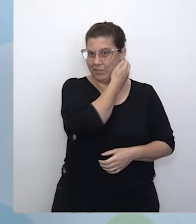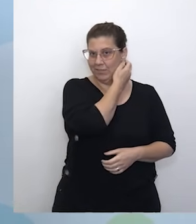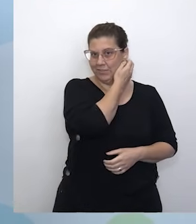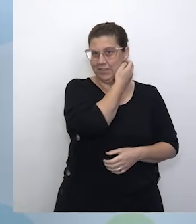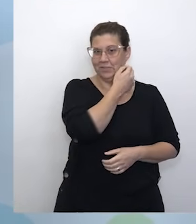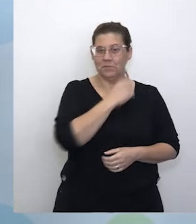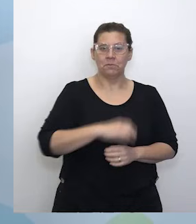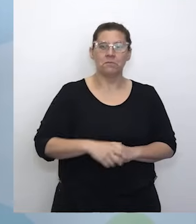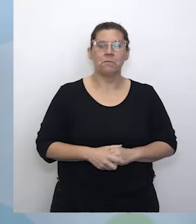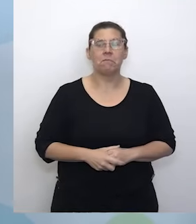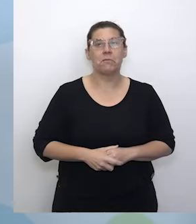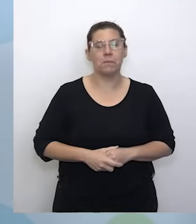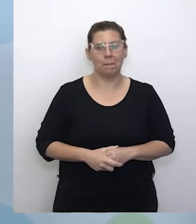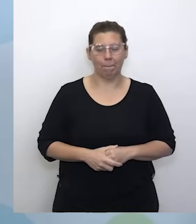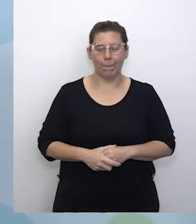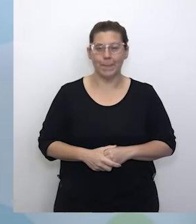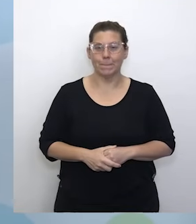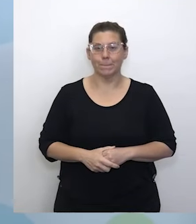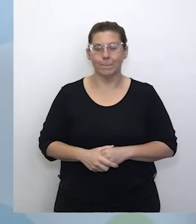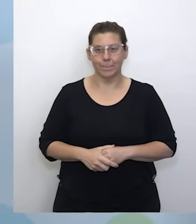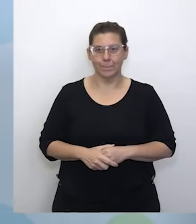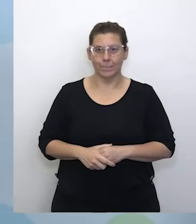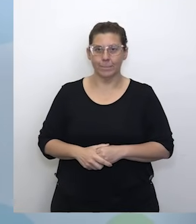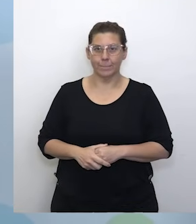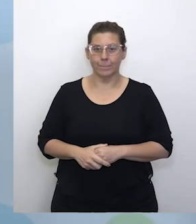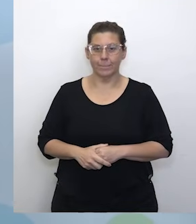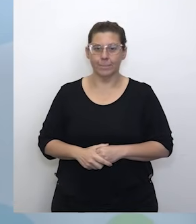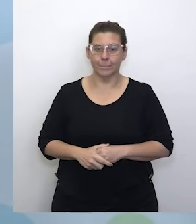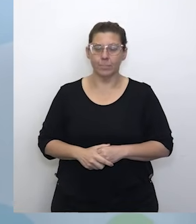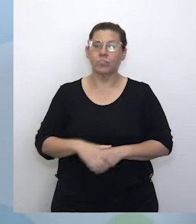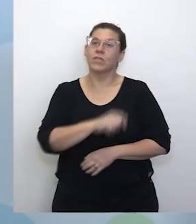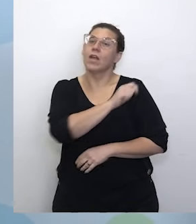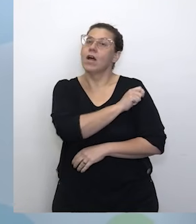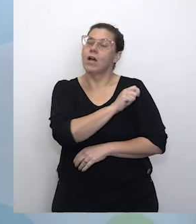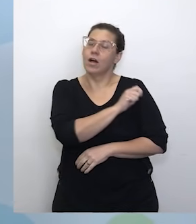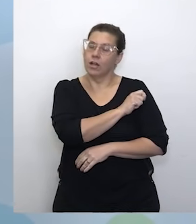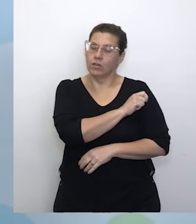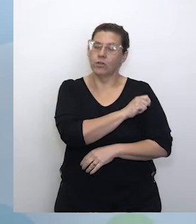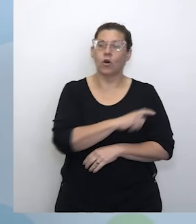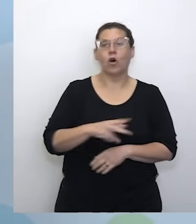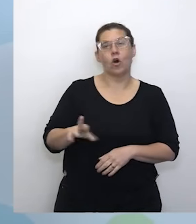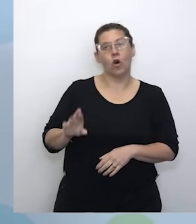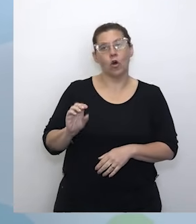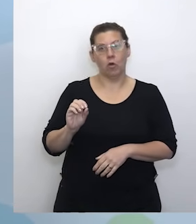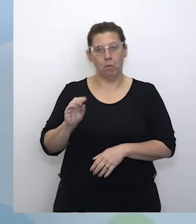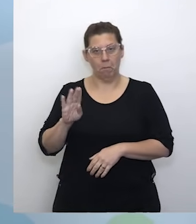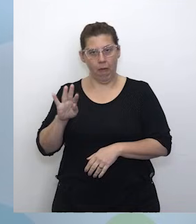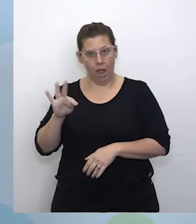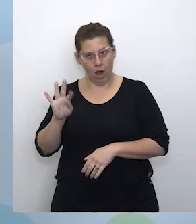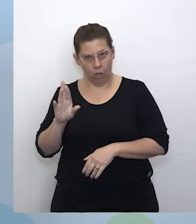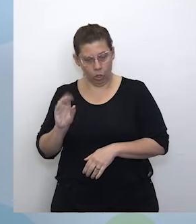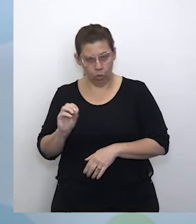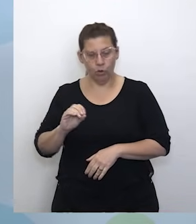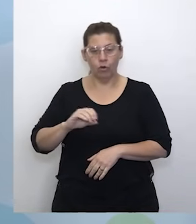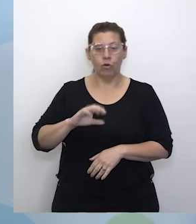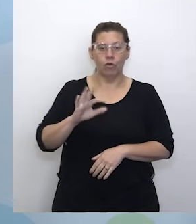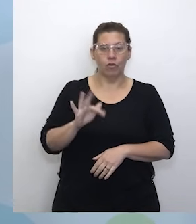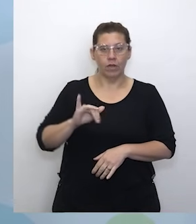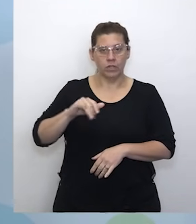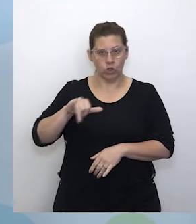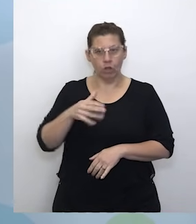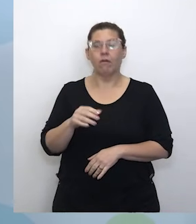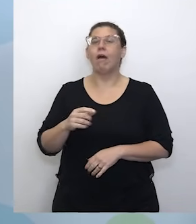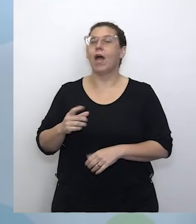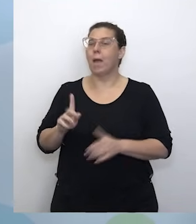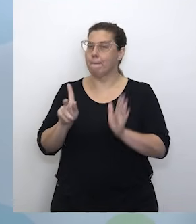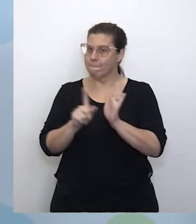que aí a gente tem que trabalhar um pouquinho mais. Olha só, os alunos da Roberto Feijó lá de Guararema escreveram assim: sim, bactérias,